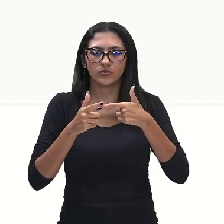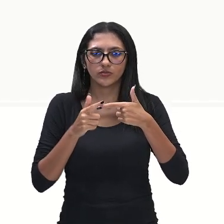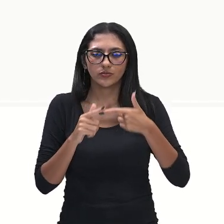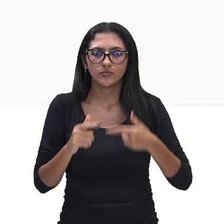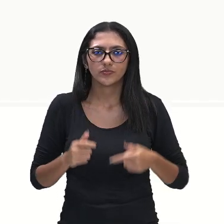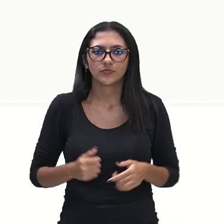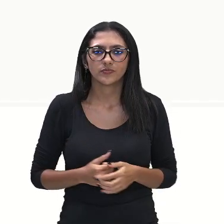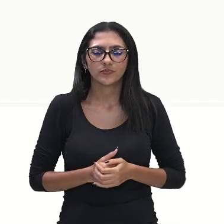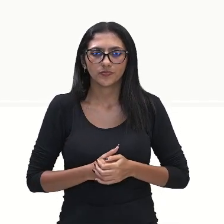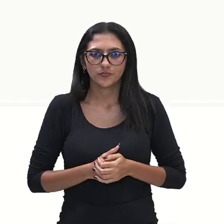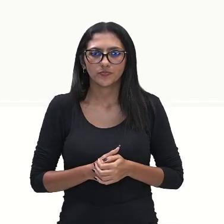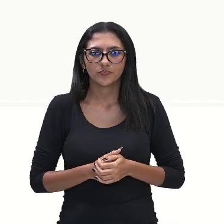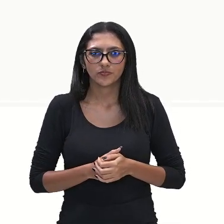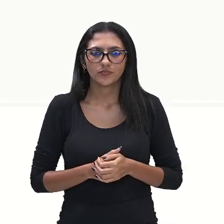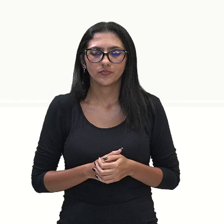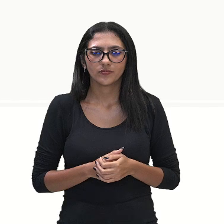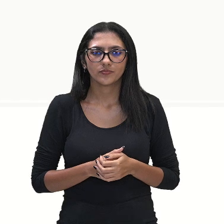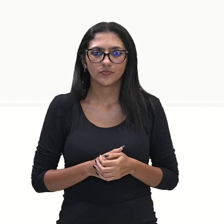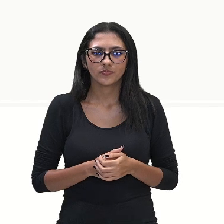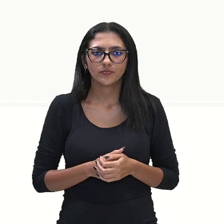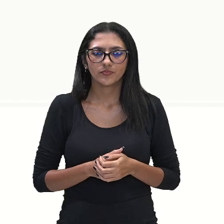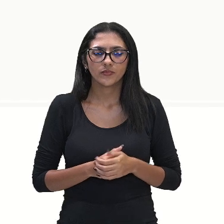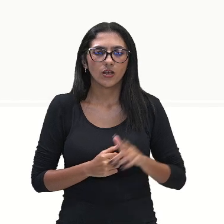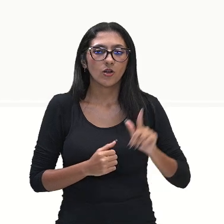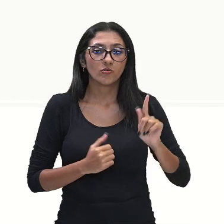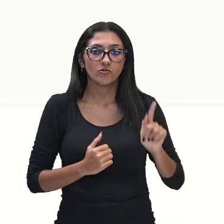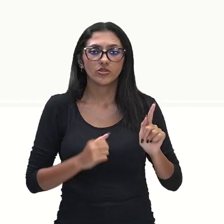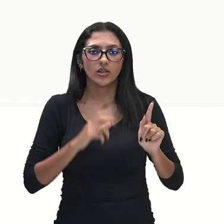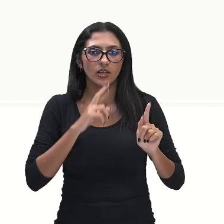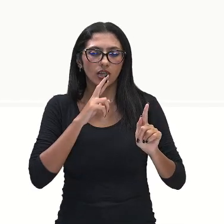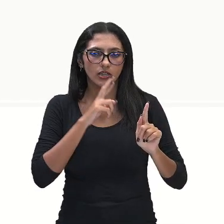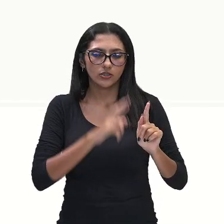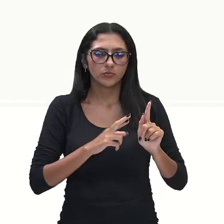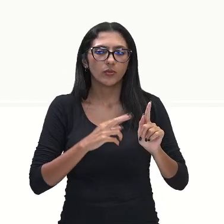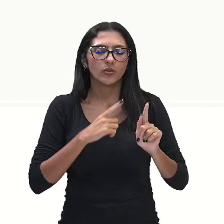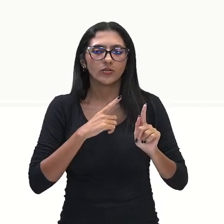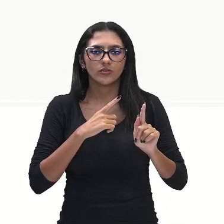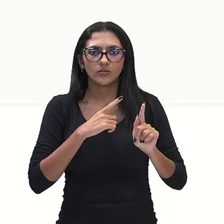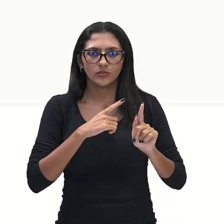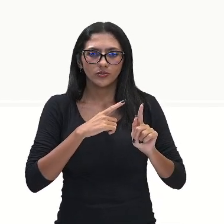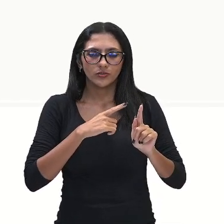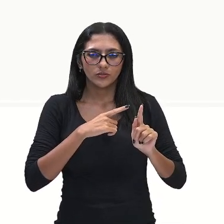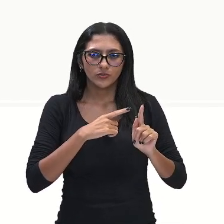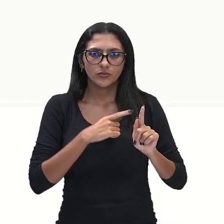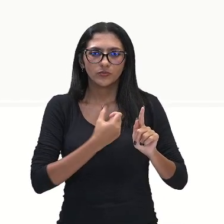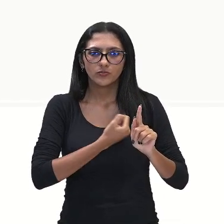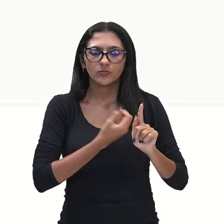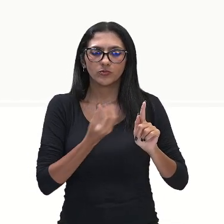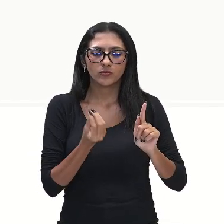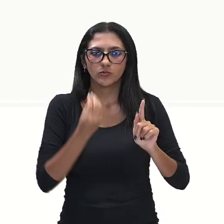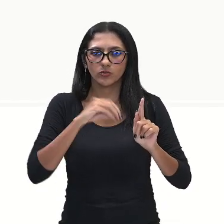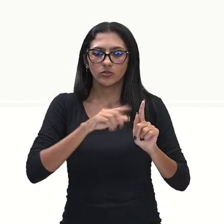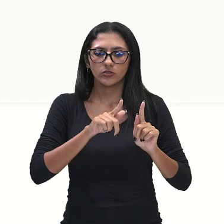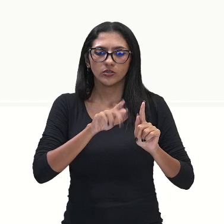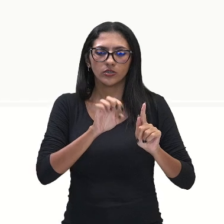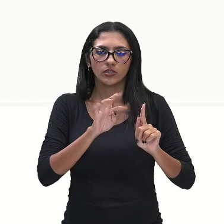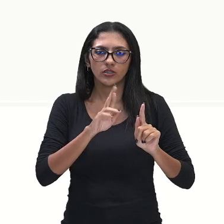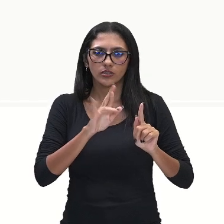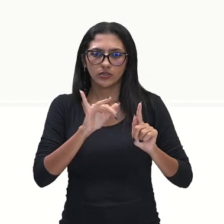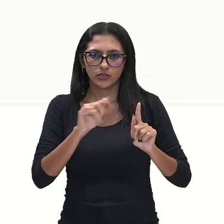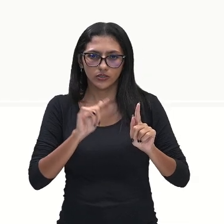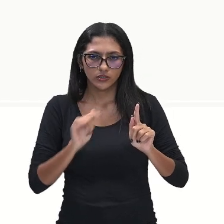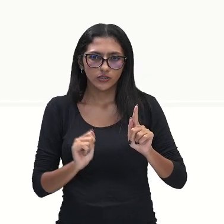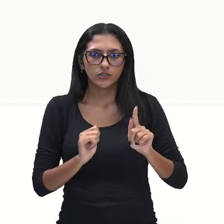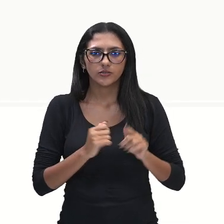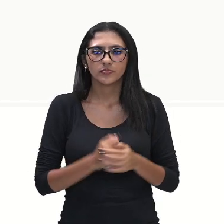294,375 dividido por 39,25, a gente vai encontrar o valor da geratriz igual